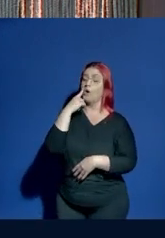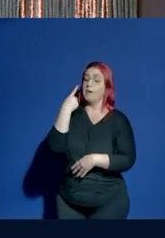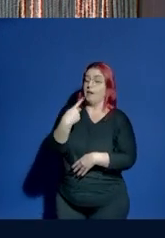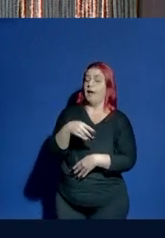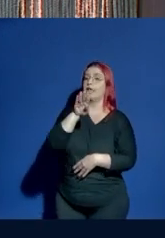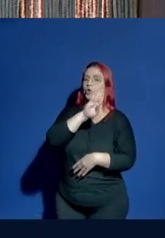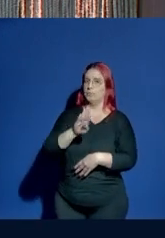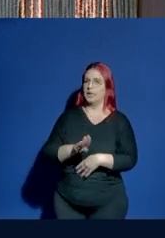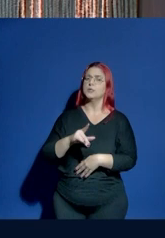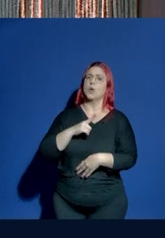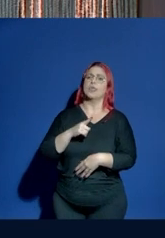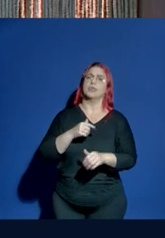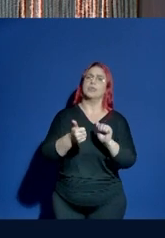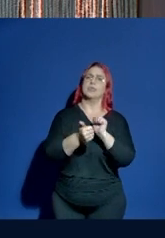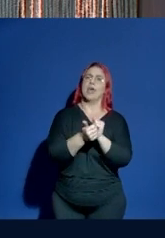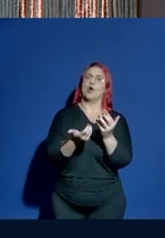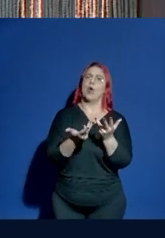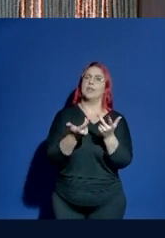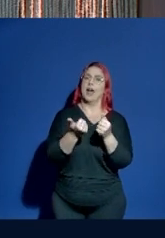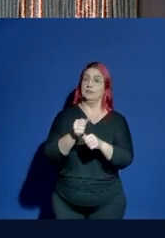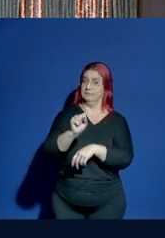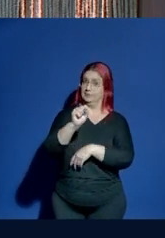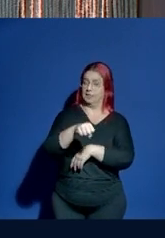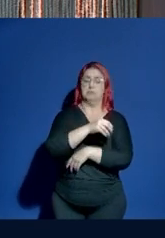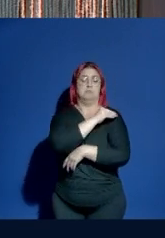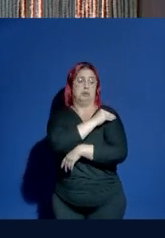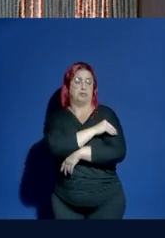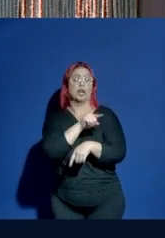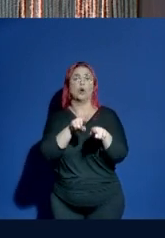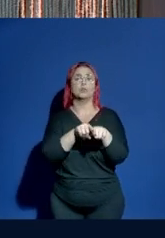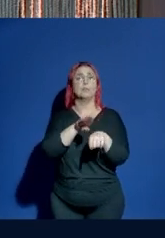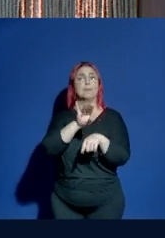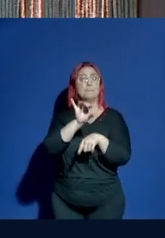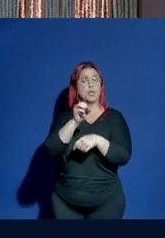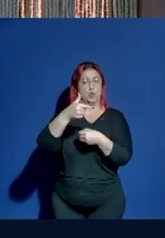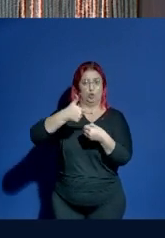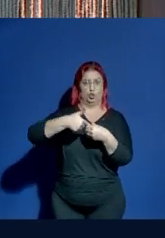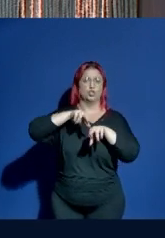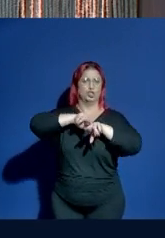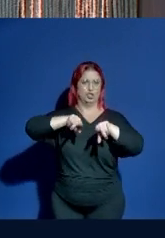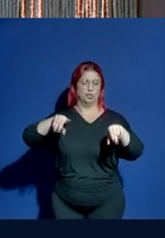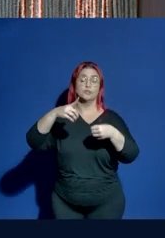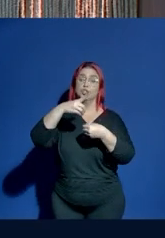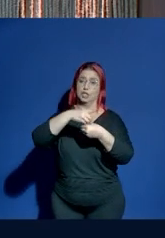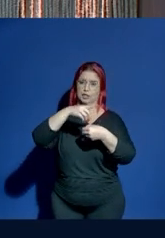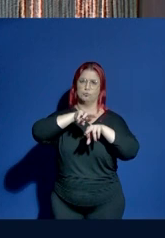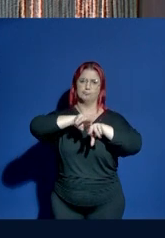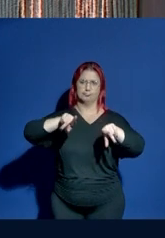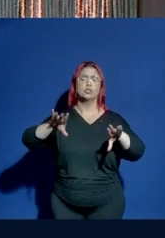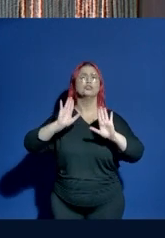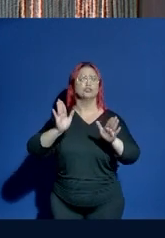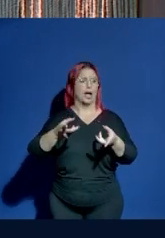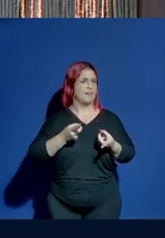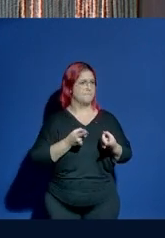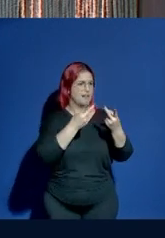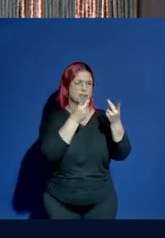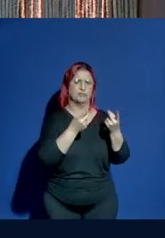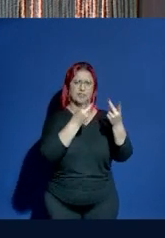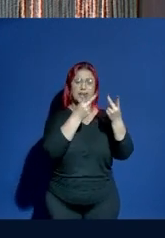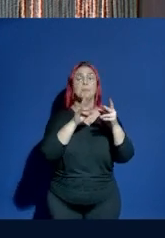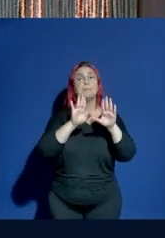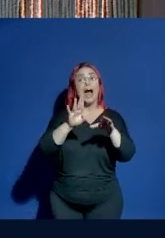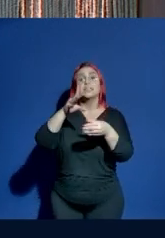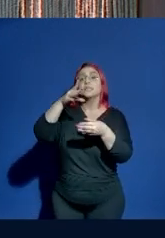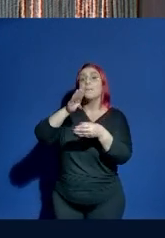Brasil muita qualidade no que a gente faz, tanto no etanol quanto no biodiesel. A gente já exporta etanol, a gente exporta pouco